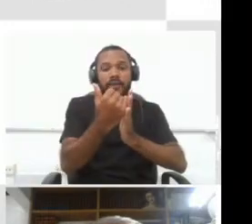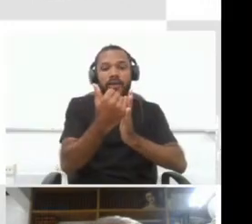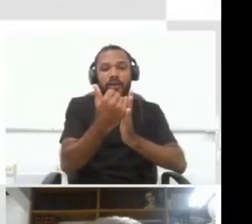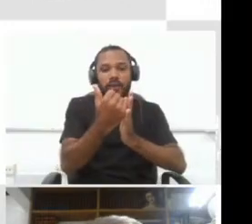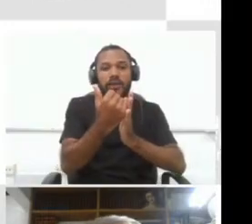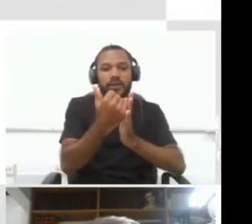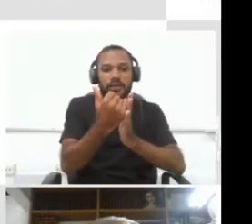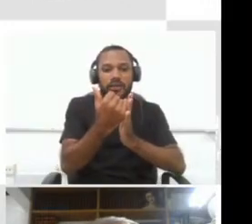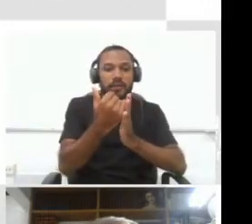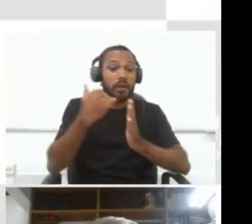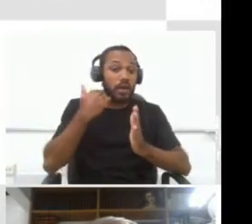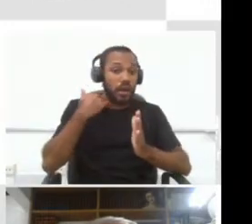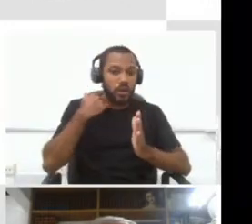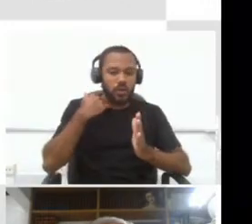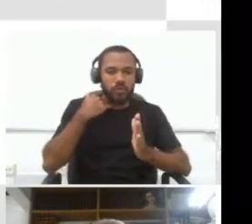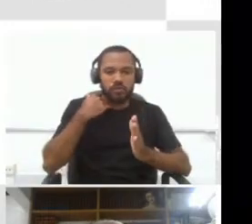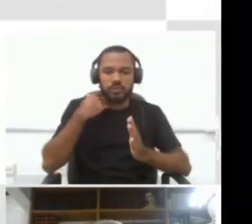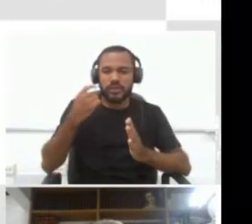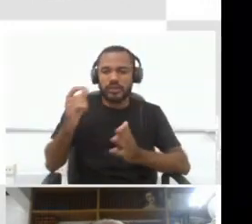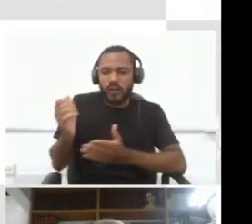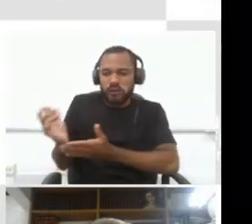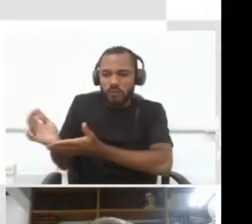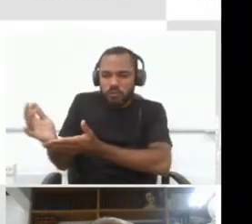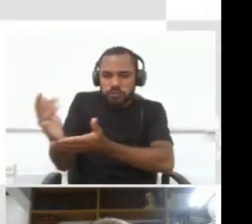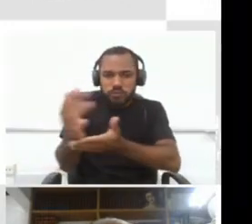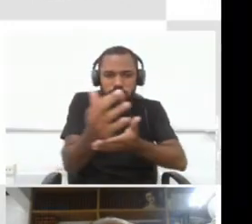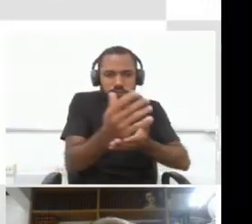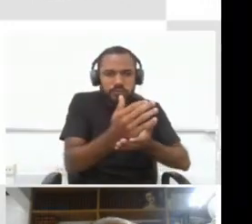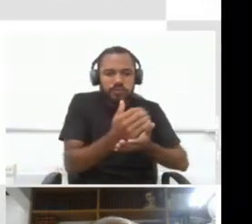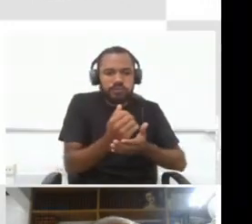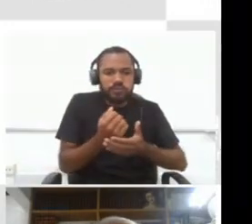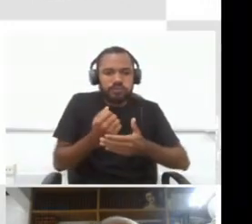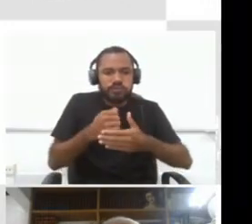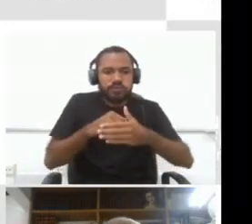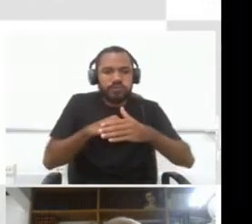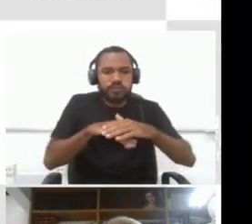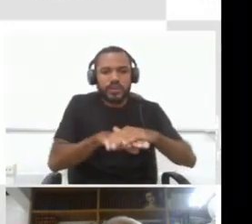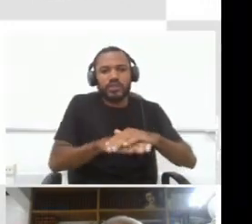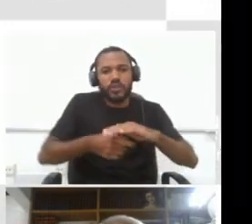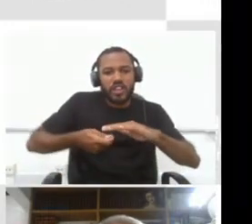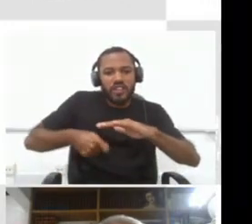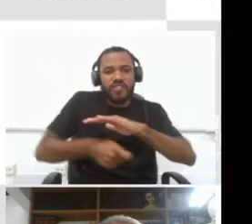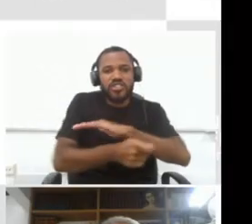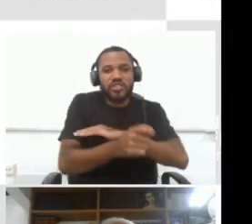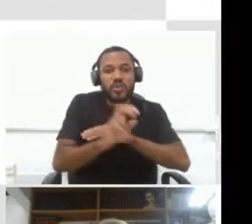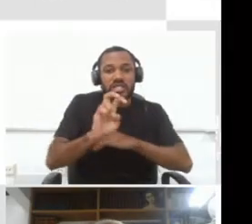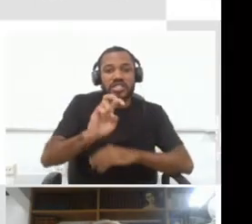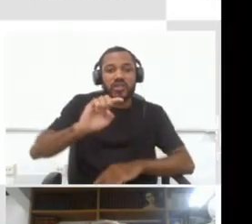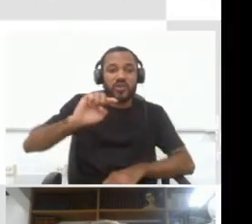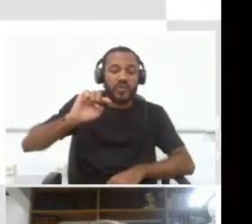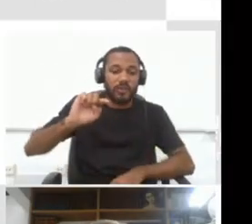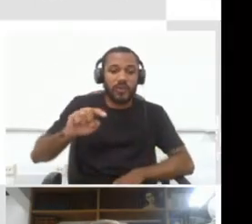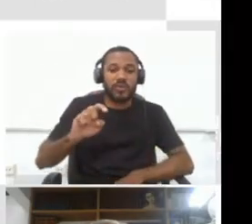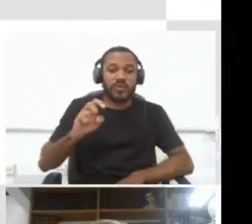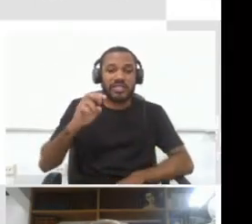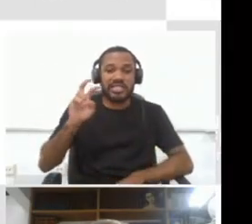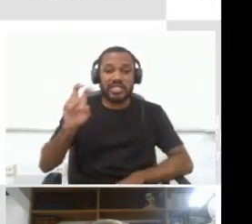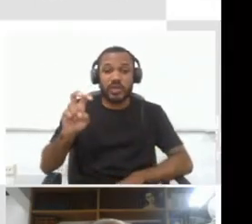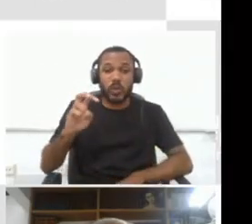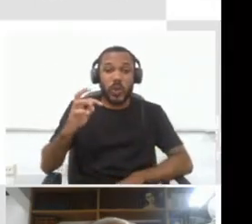investiram, canalizaram recursos da ordem de 5,5 trilhões de